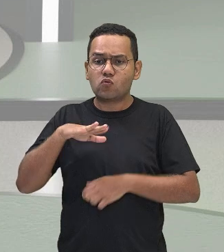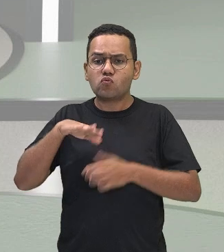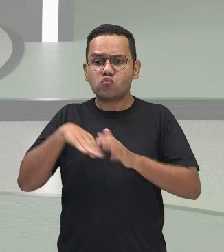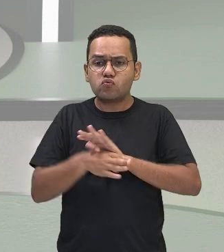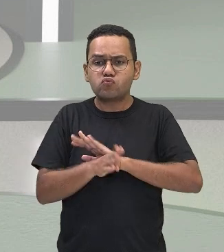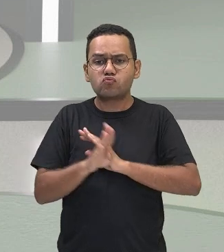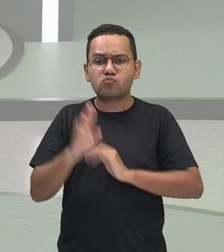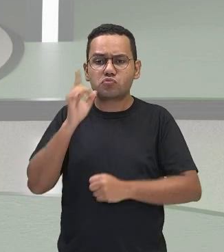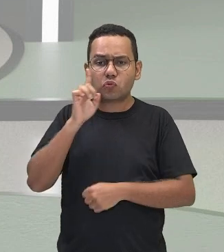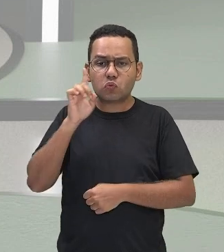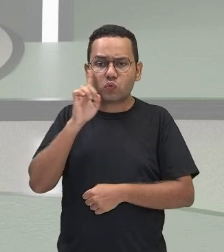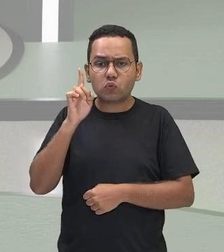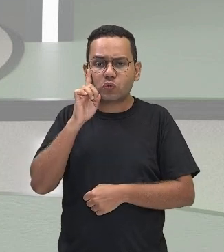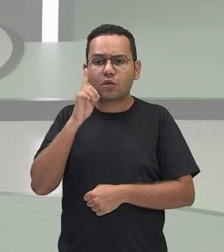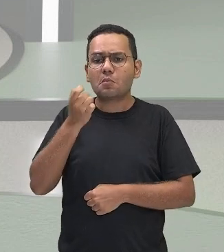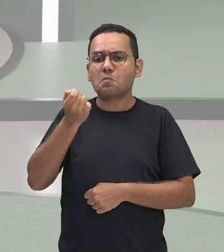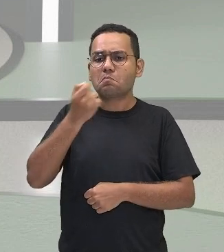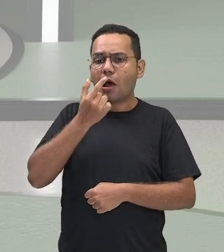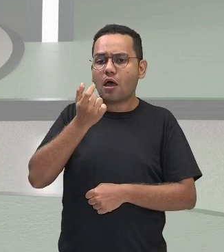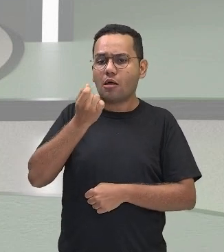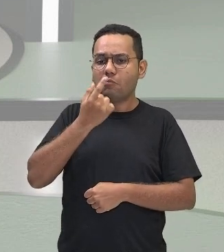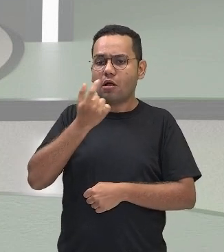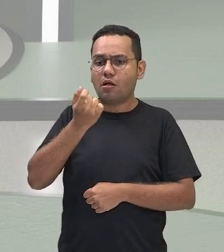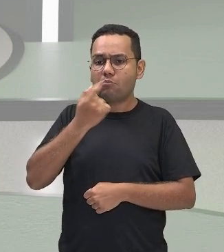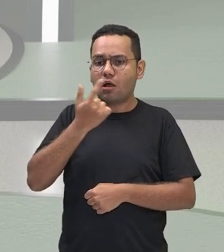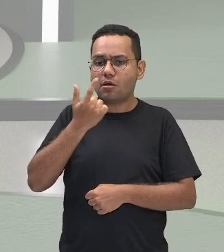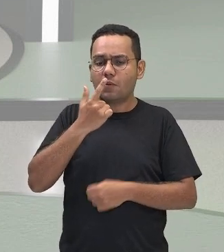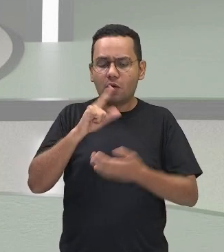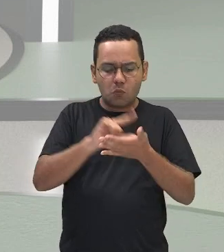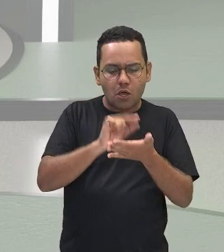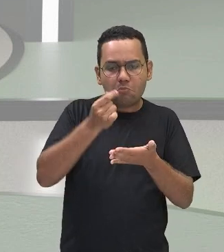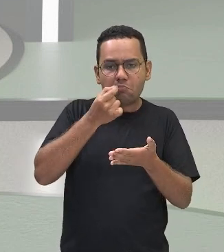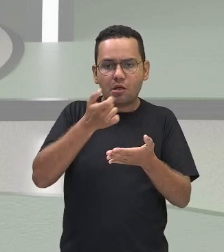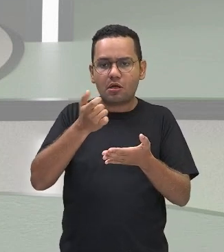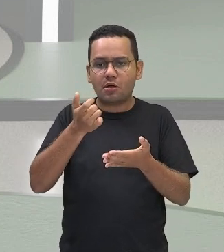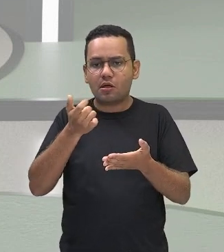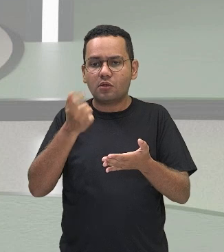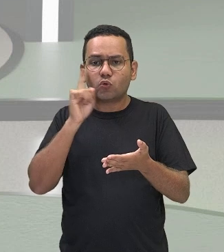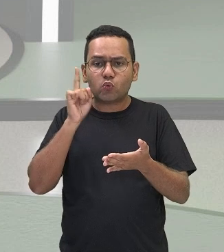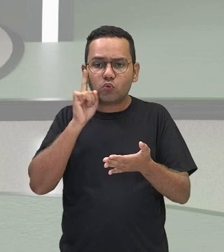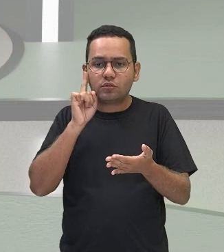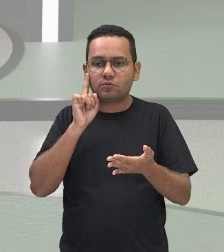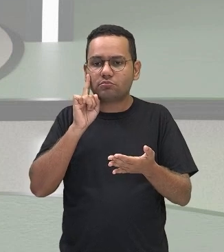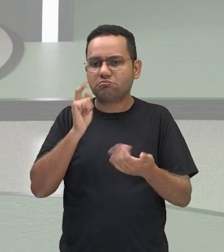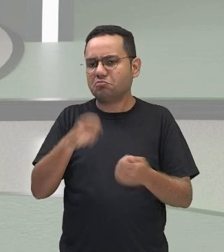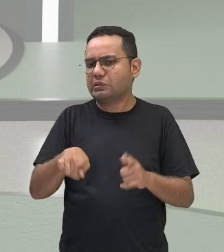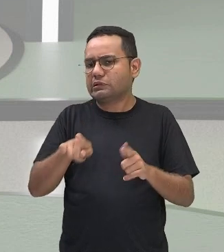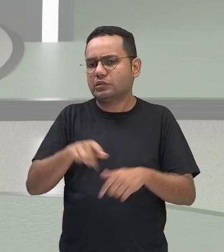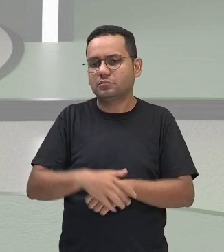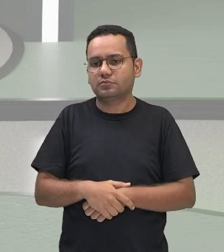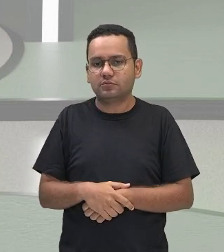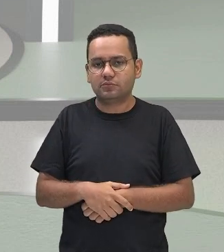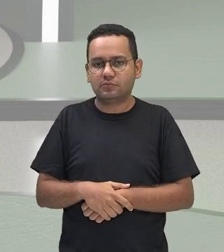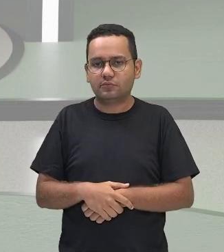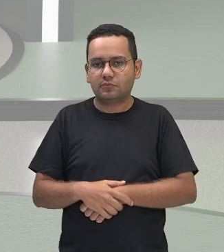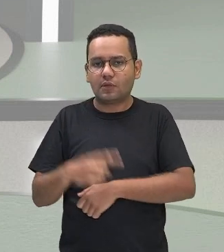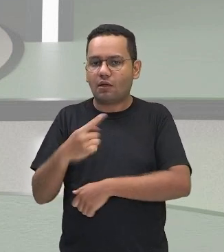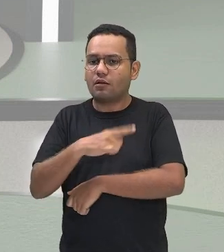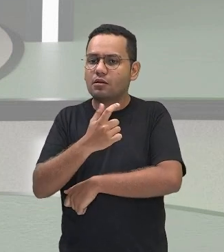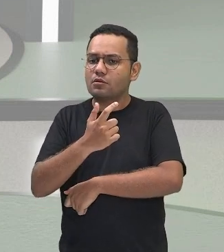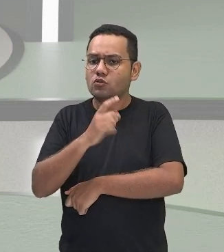e ali ingerir uma pílula. Vai na cartelinha, pega a pílula e toma o medicamento, tá? Nesse caso aqui não,